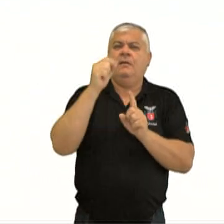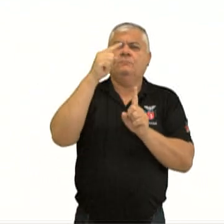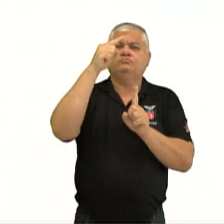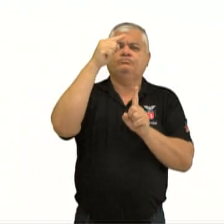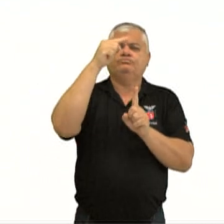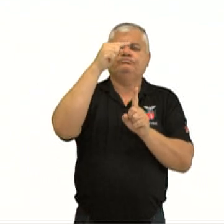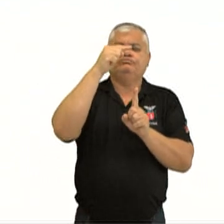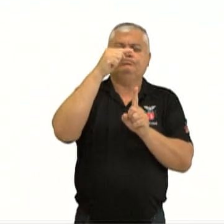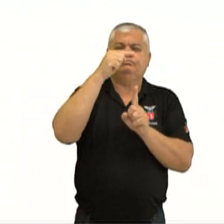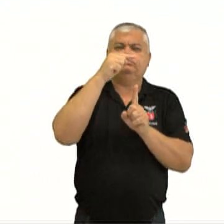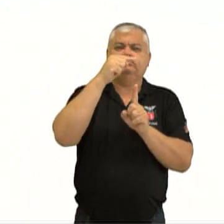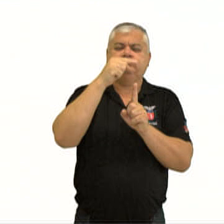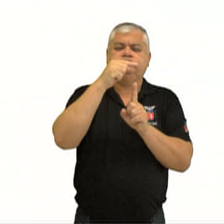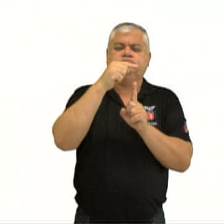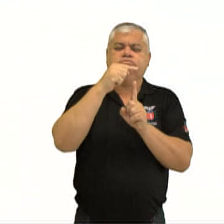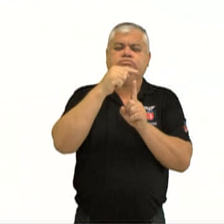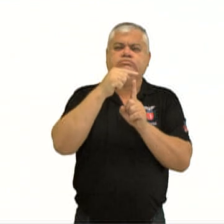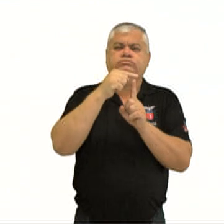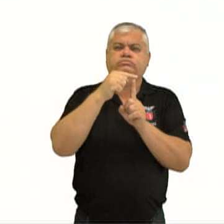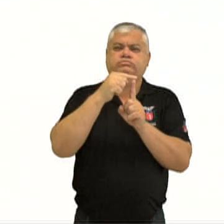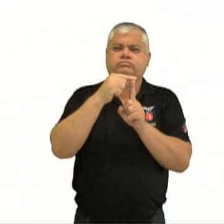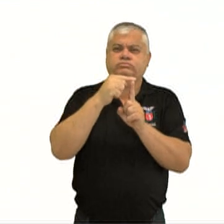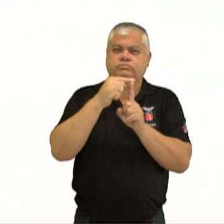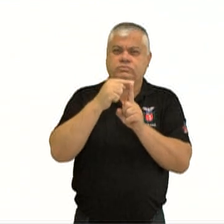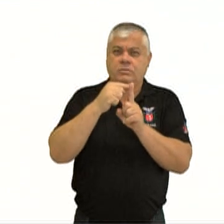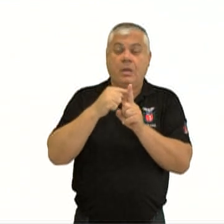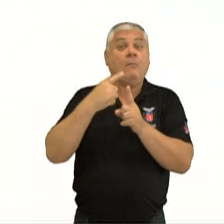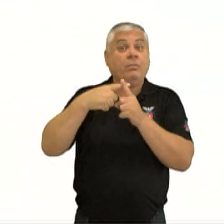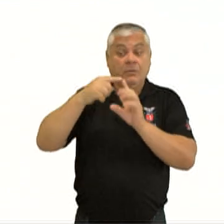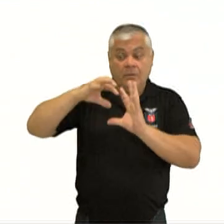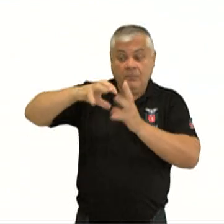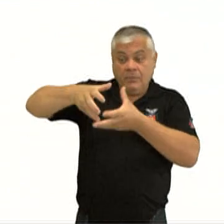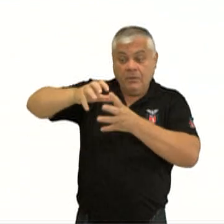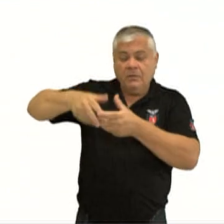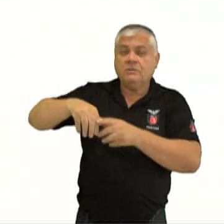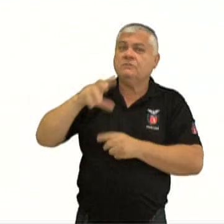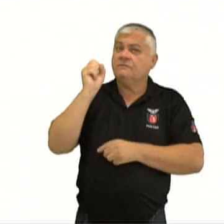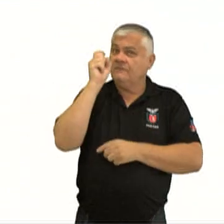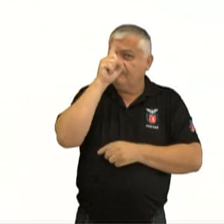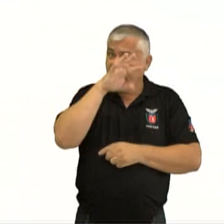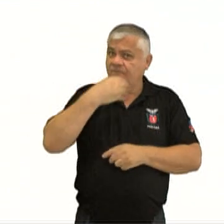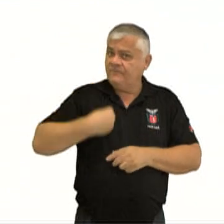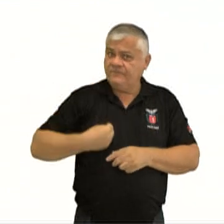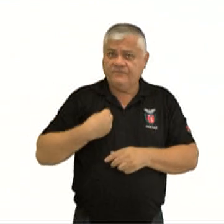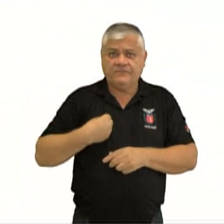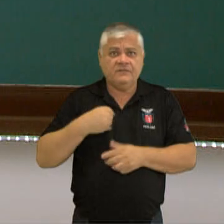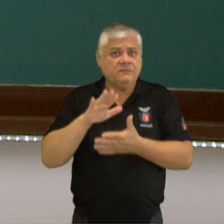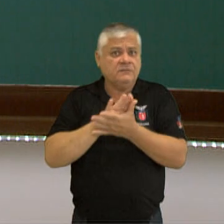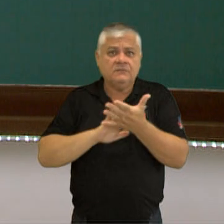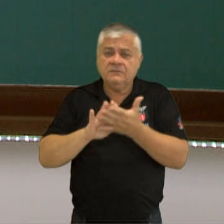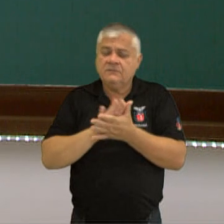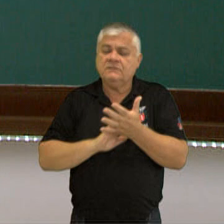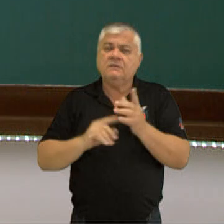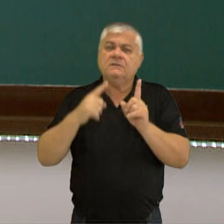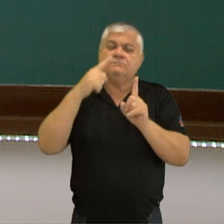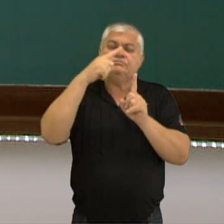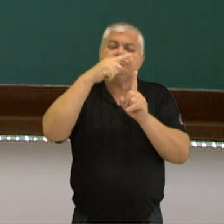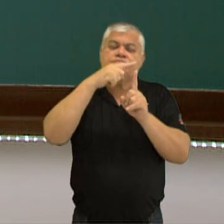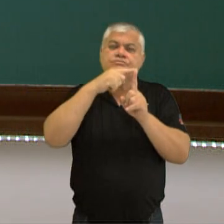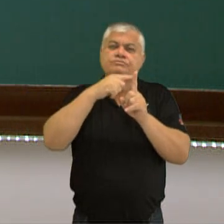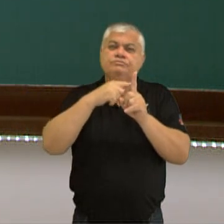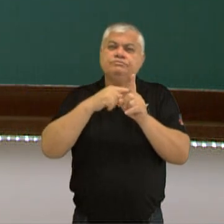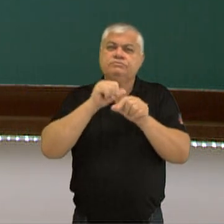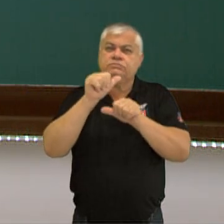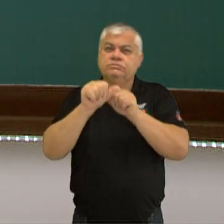que tinha as condições adversas, muito difíceis para se viver, ele foi o quê? Acalmando, e as condições